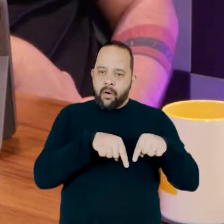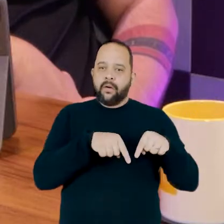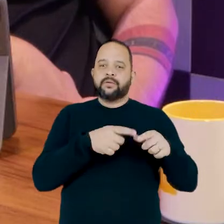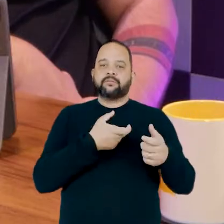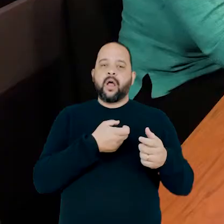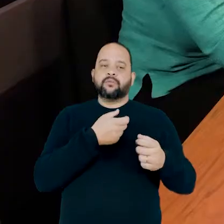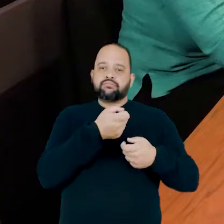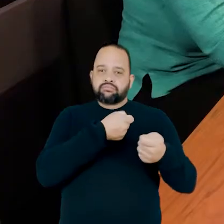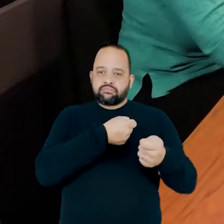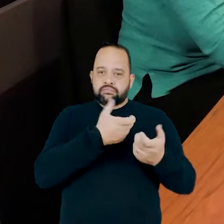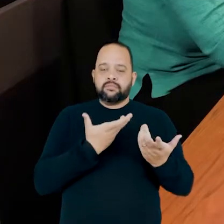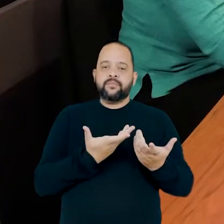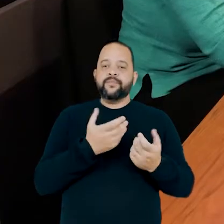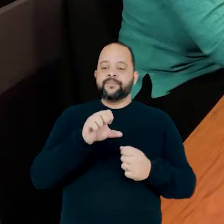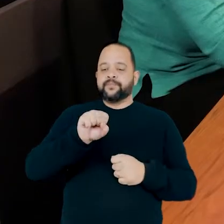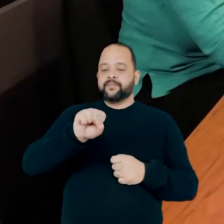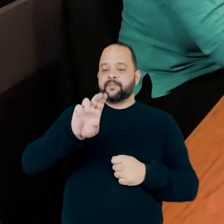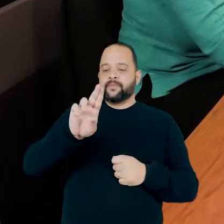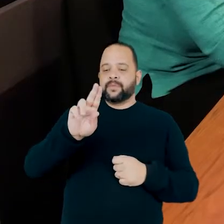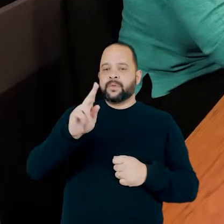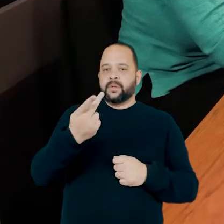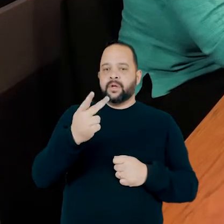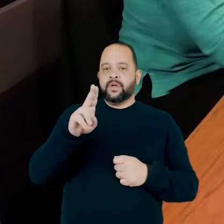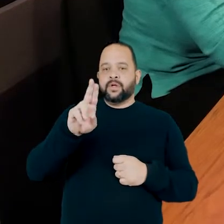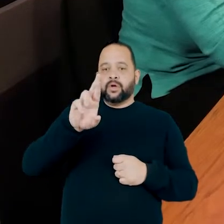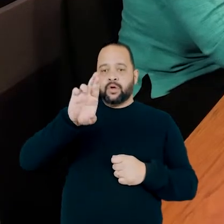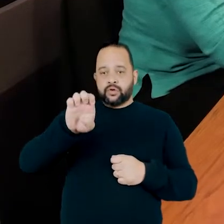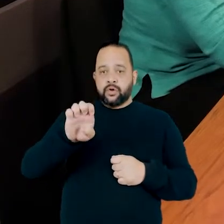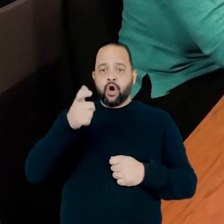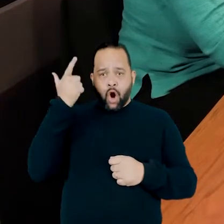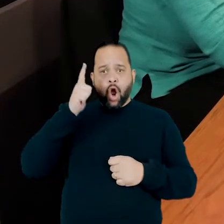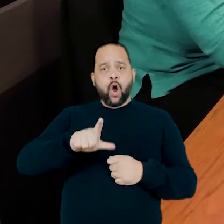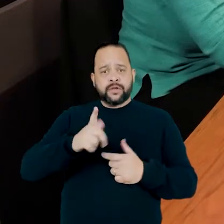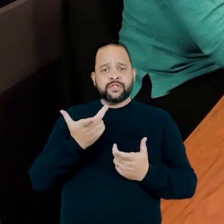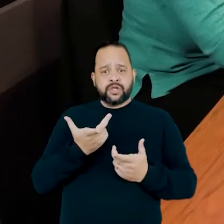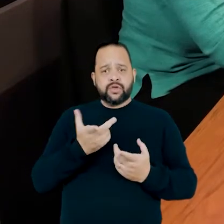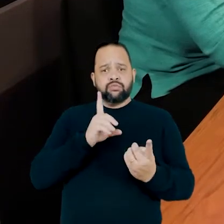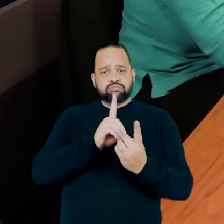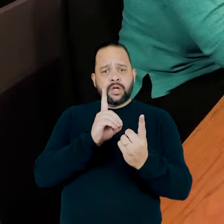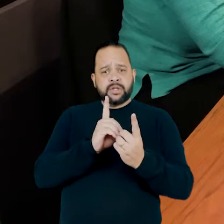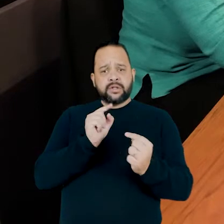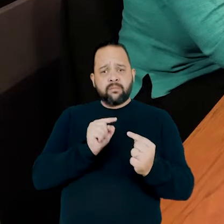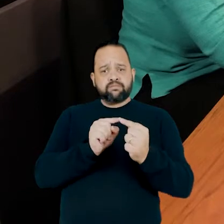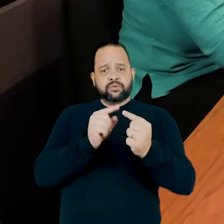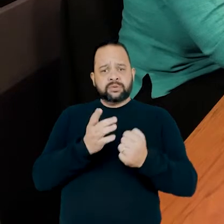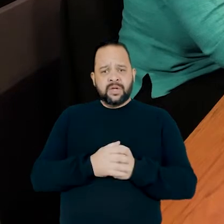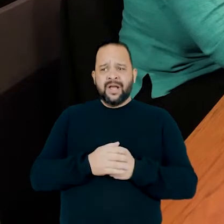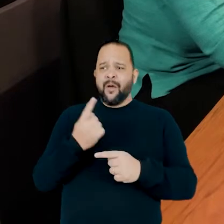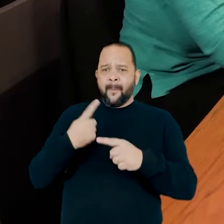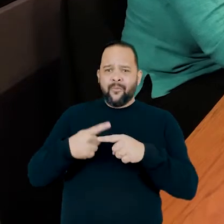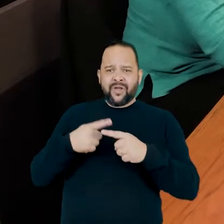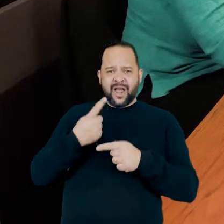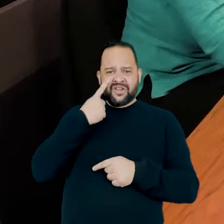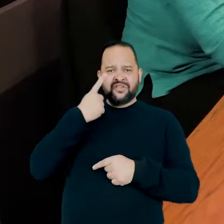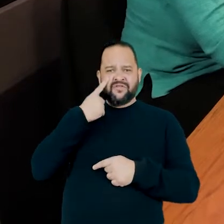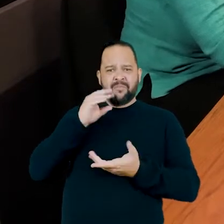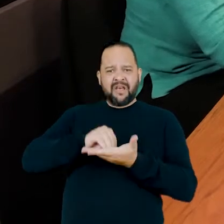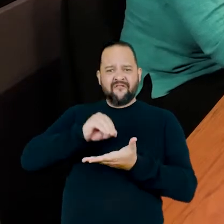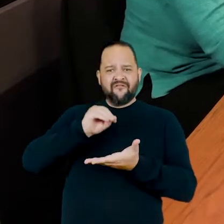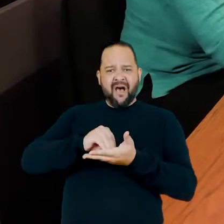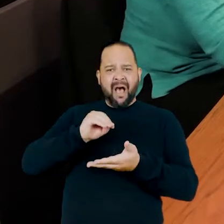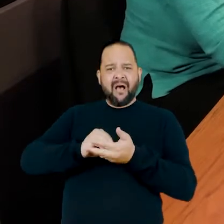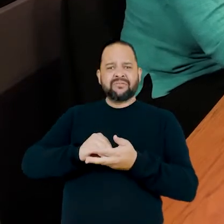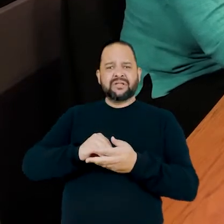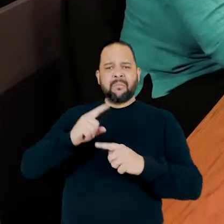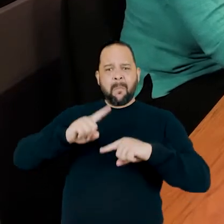escolar. A Chur conseguiu atender, porque a gente teve tanta falta de, tanta coisa, né? De equipamento, de peça, de produto. Isso